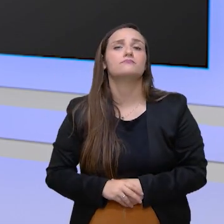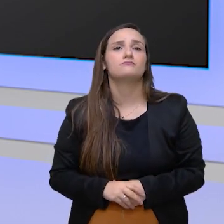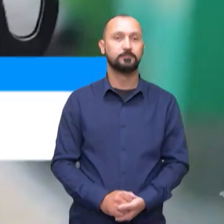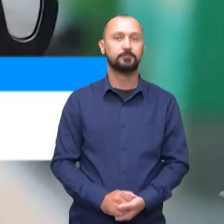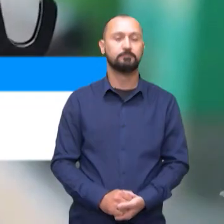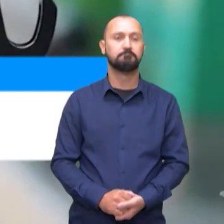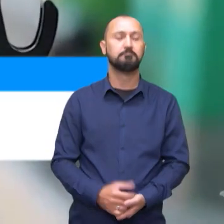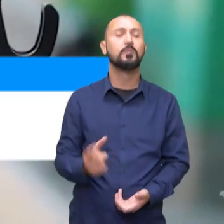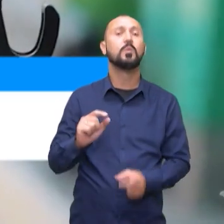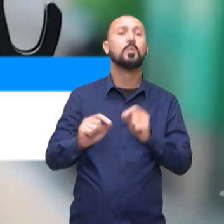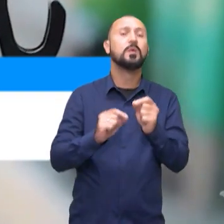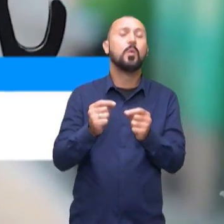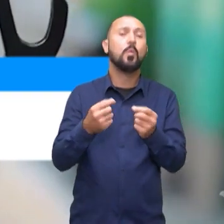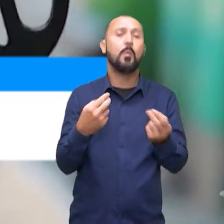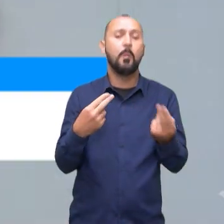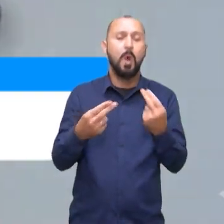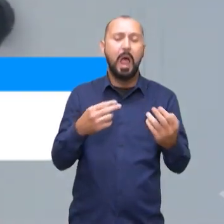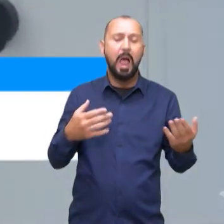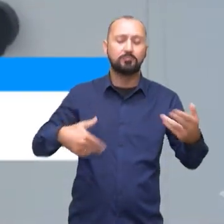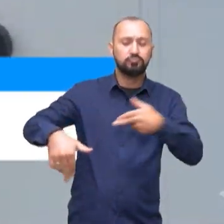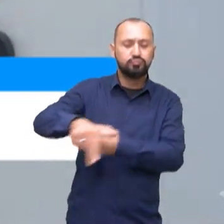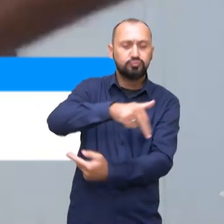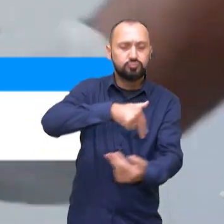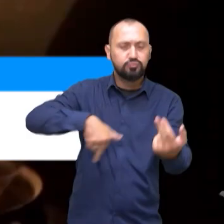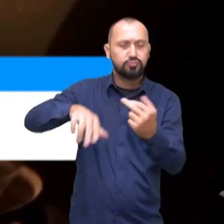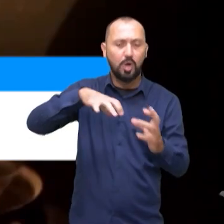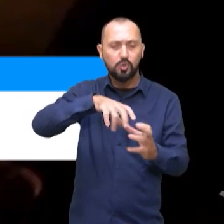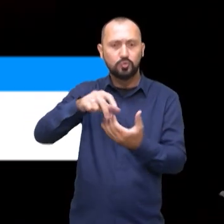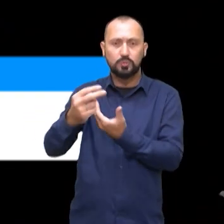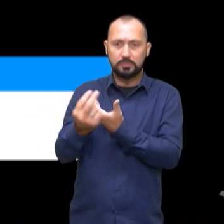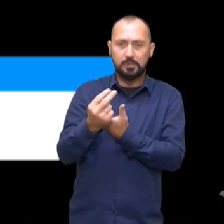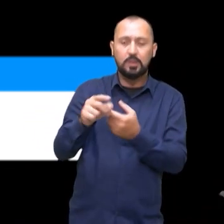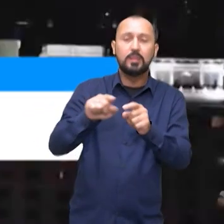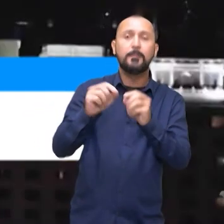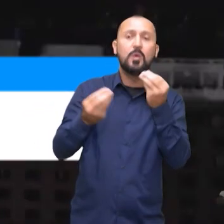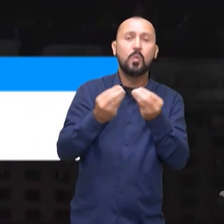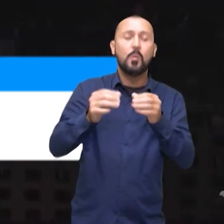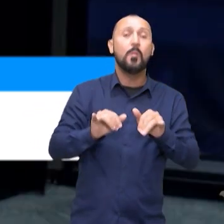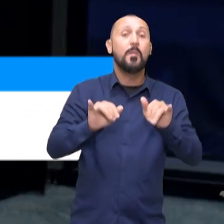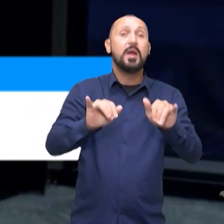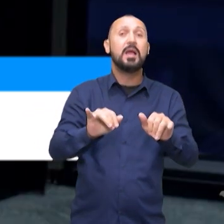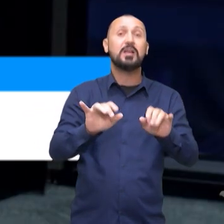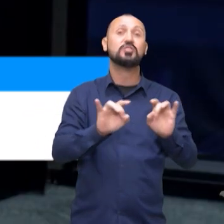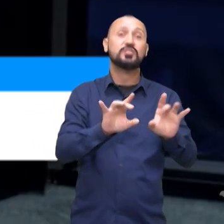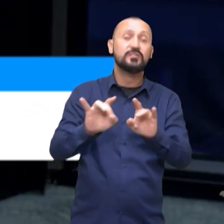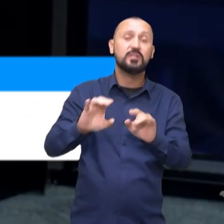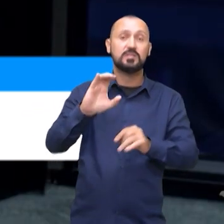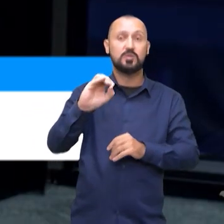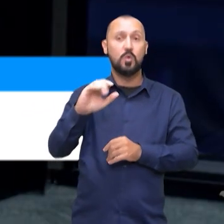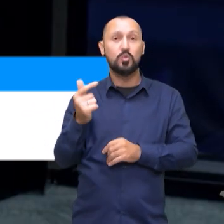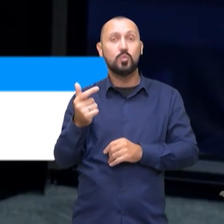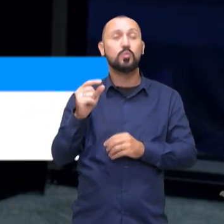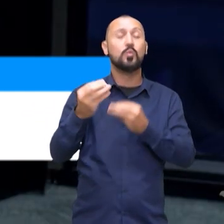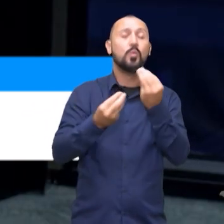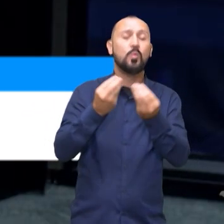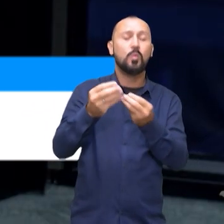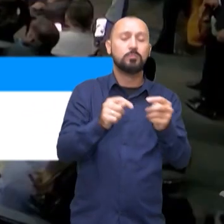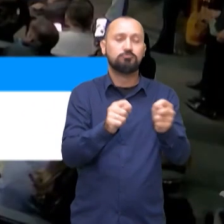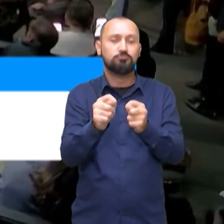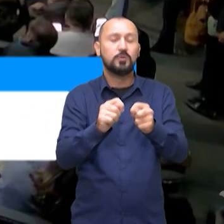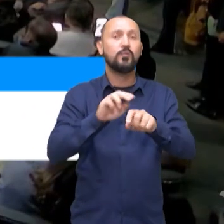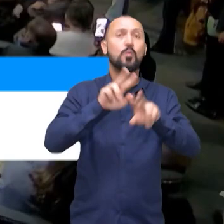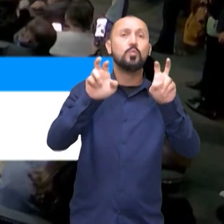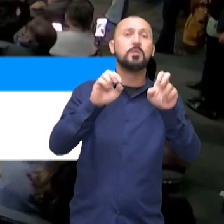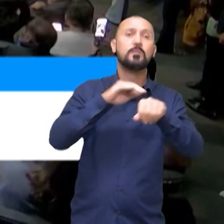estado. Tendências da mobilidade sustentável e o mercado de carbono. Esse foi o tema do simpósio realizado